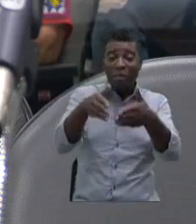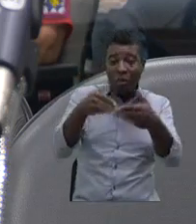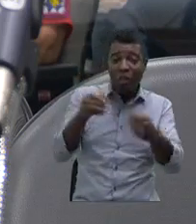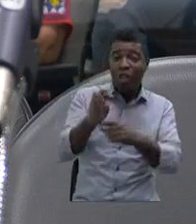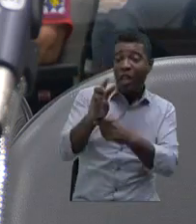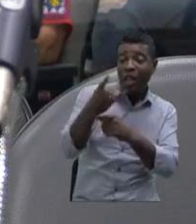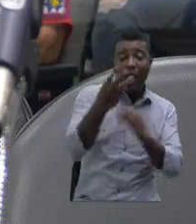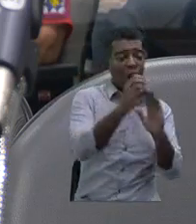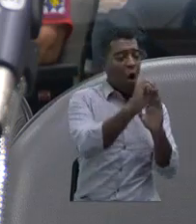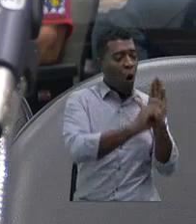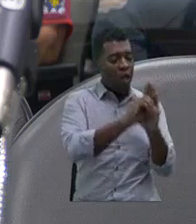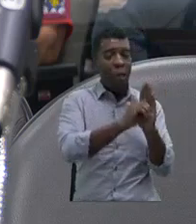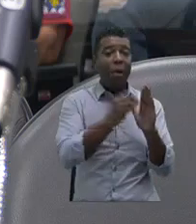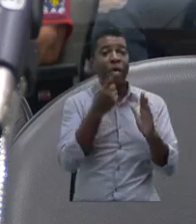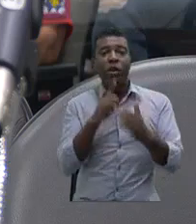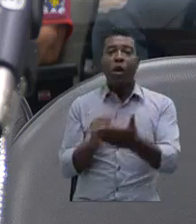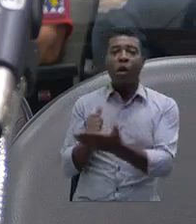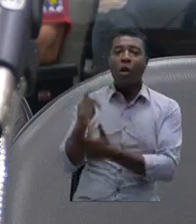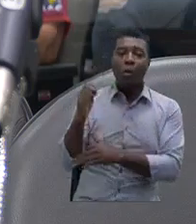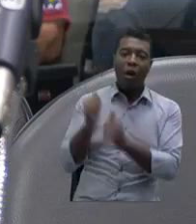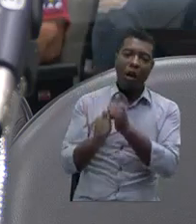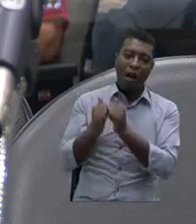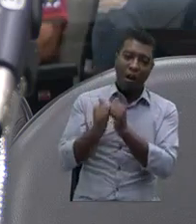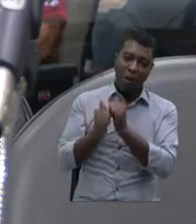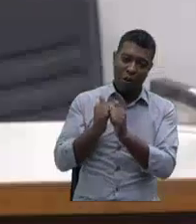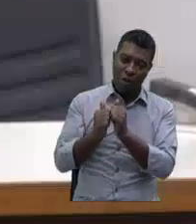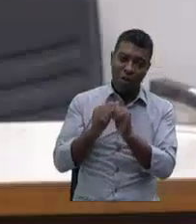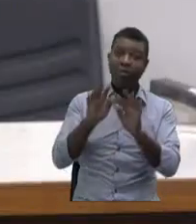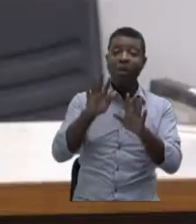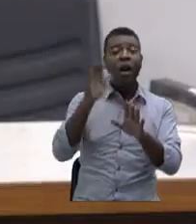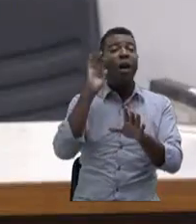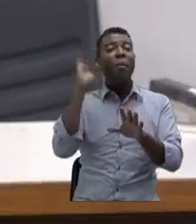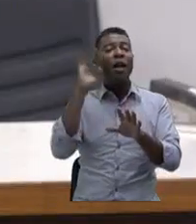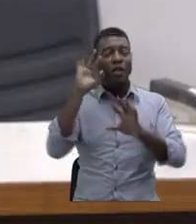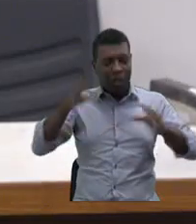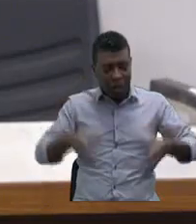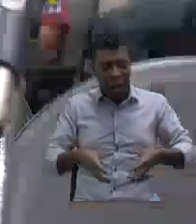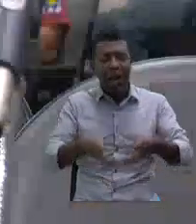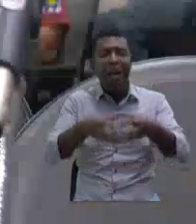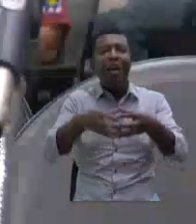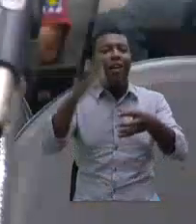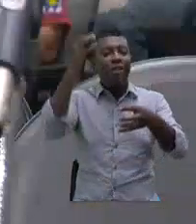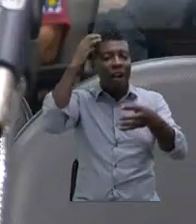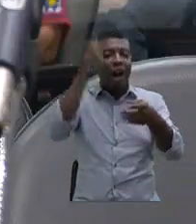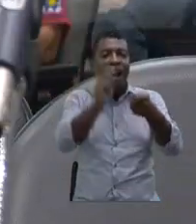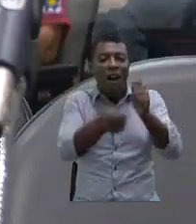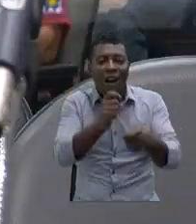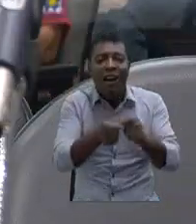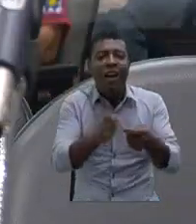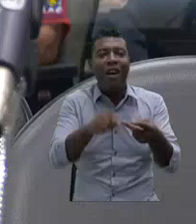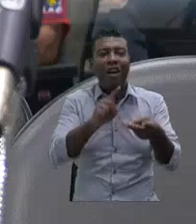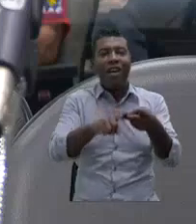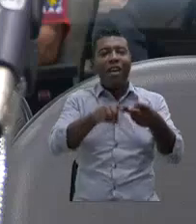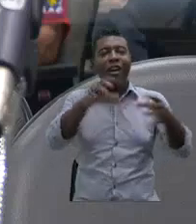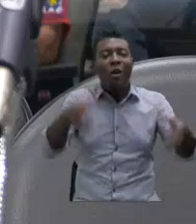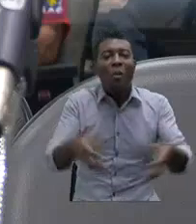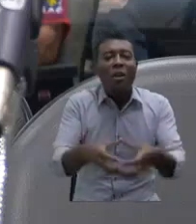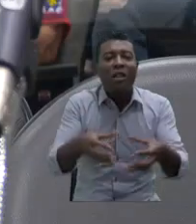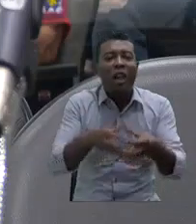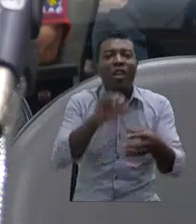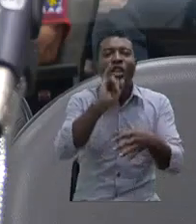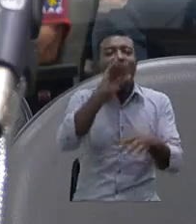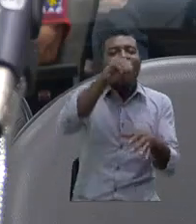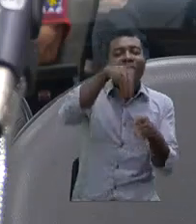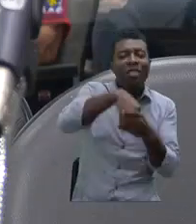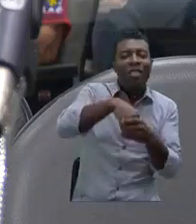arroz. Então, imagina a nossa guarda de reinado nas nossas comunidades, no interior de Minas Gerais,